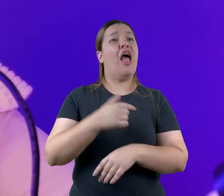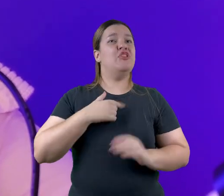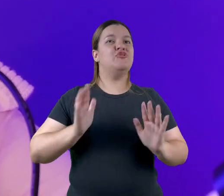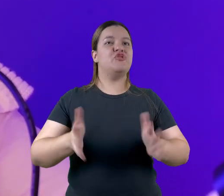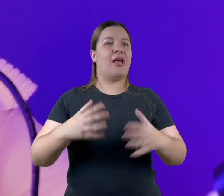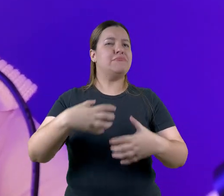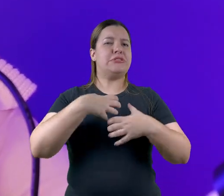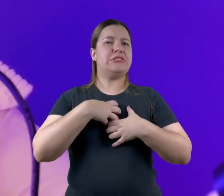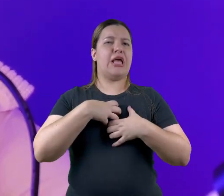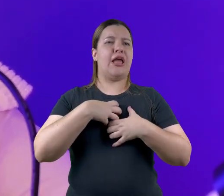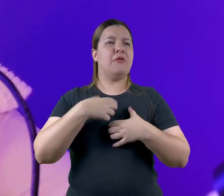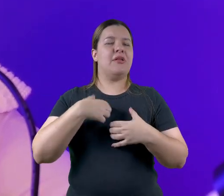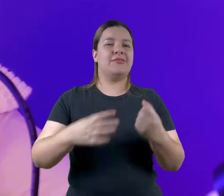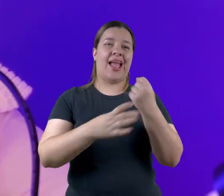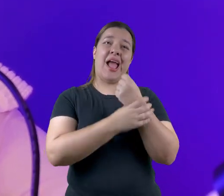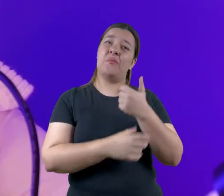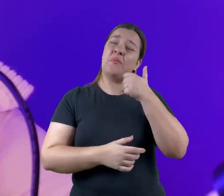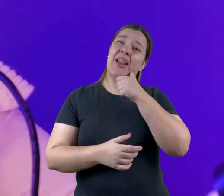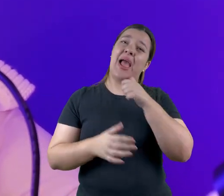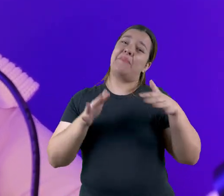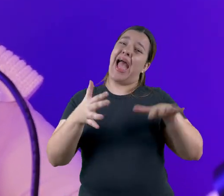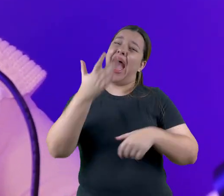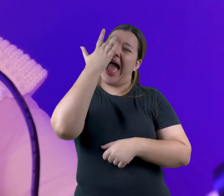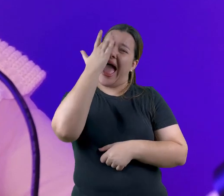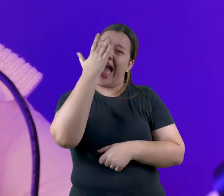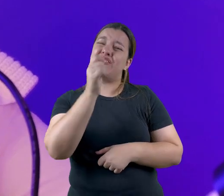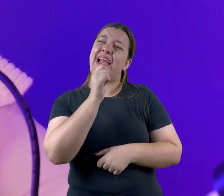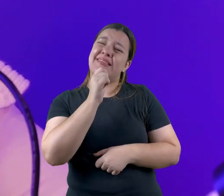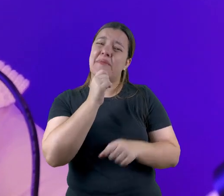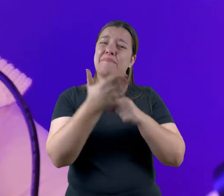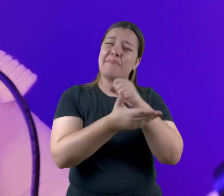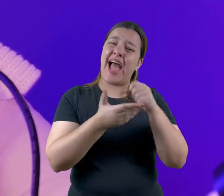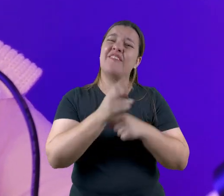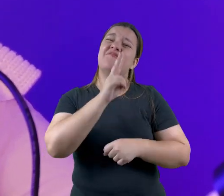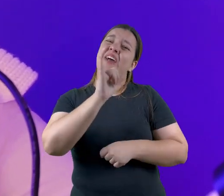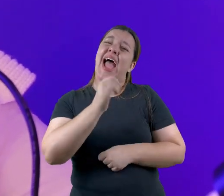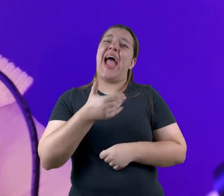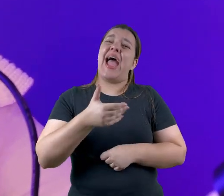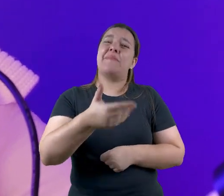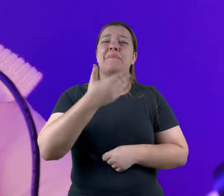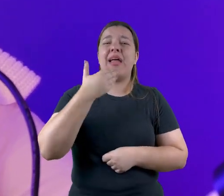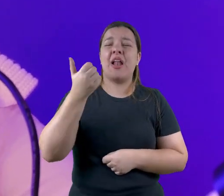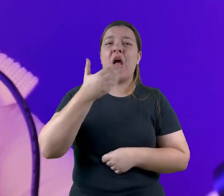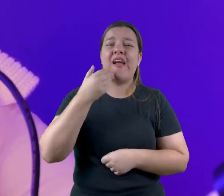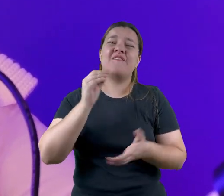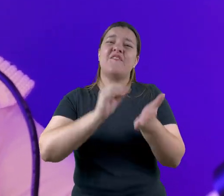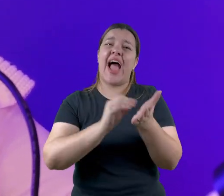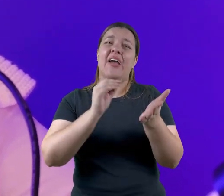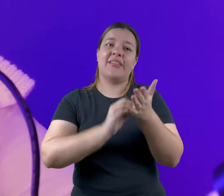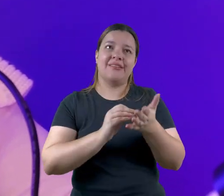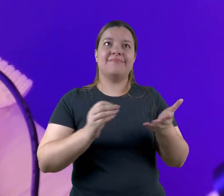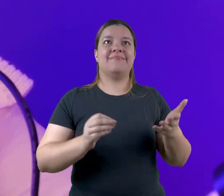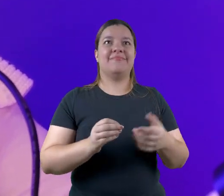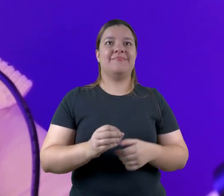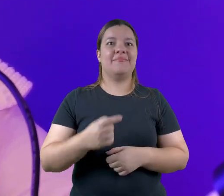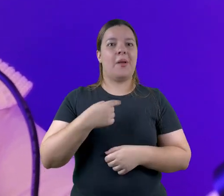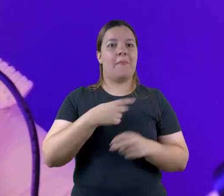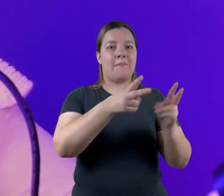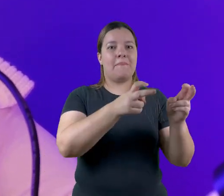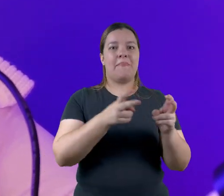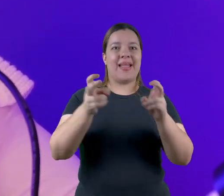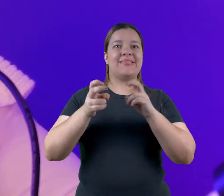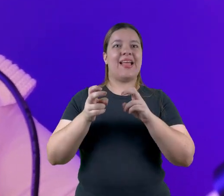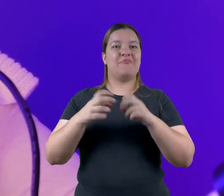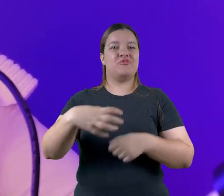menino vai falar que ele ele ele se sente mais seguro ela ainda fala não Eu ainda acho que eu ainda preciso me aperfeiçoar em tal coisa tal coisa sabe